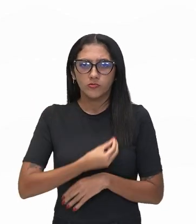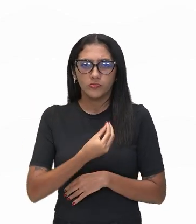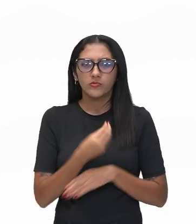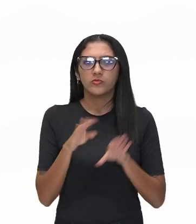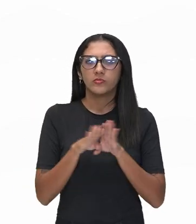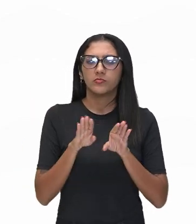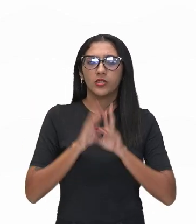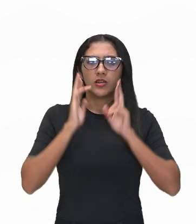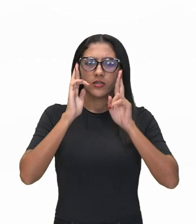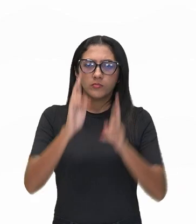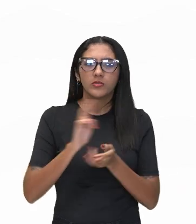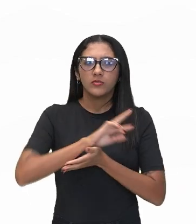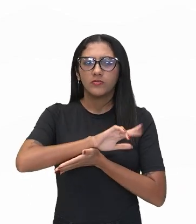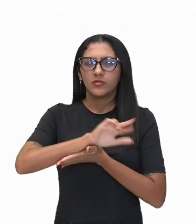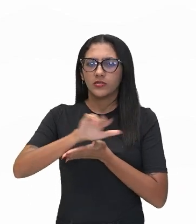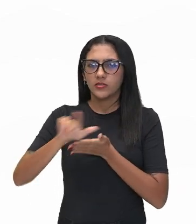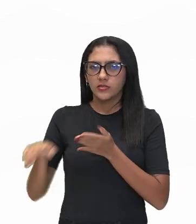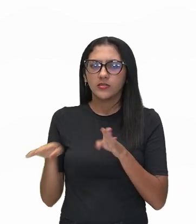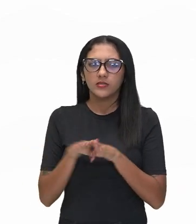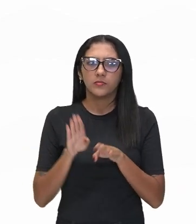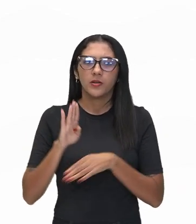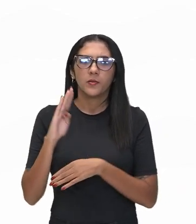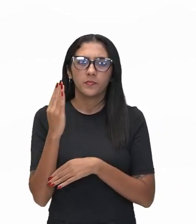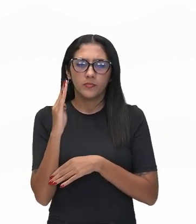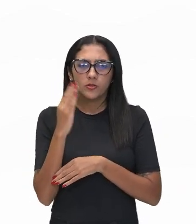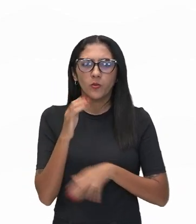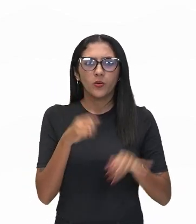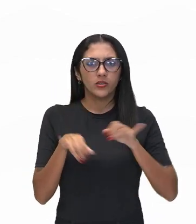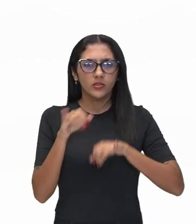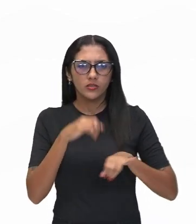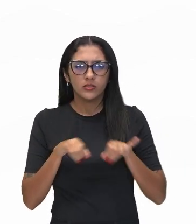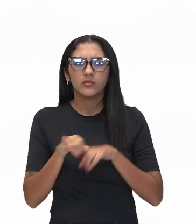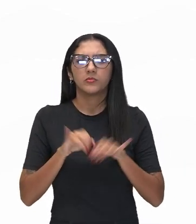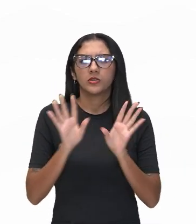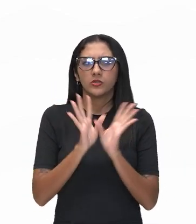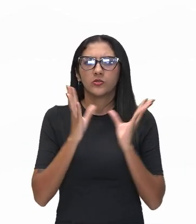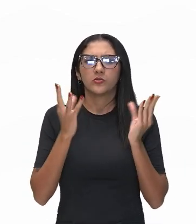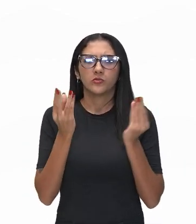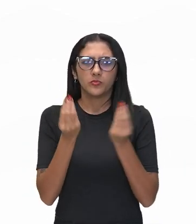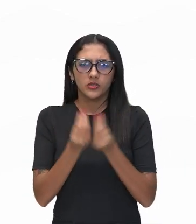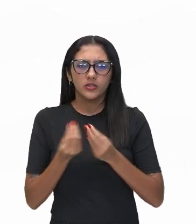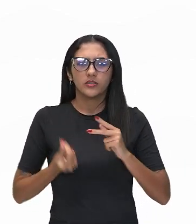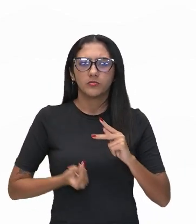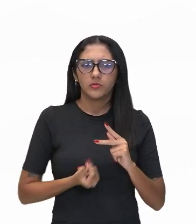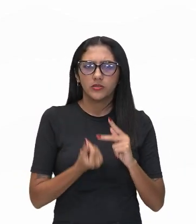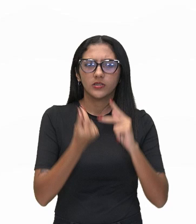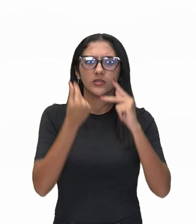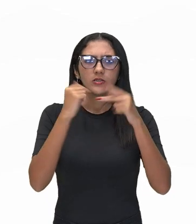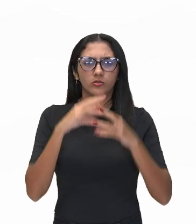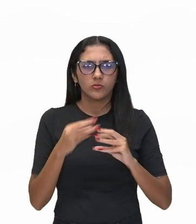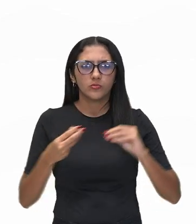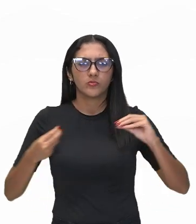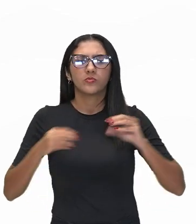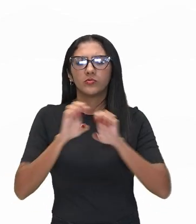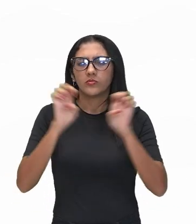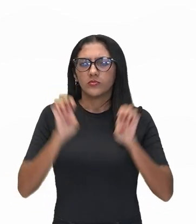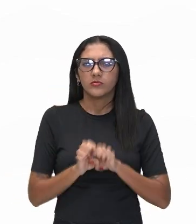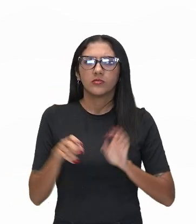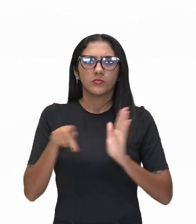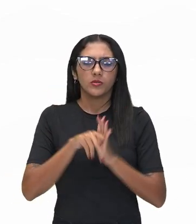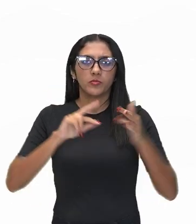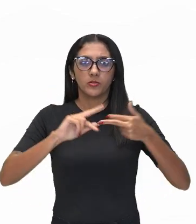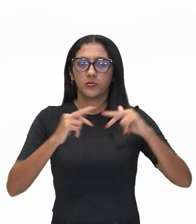respeito à diversidade, bioquímica, aminoácidos, proteínas, enzimas, estrutura do